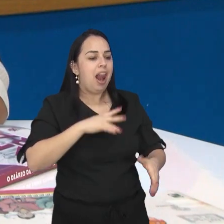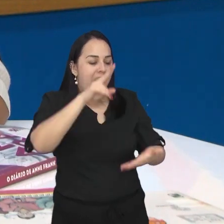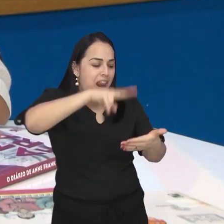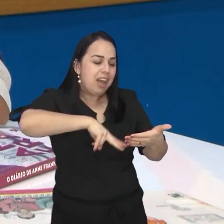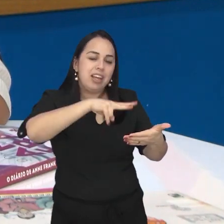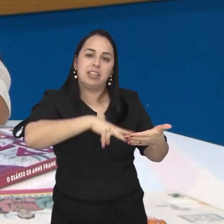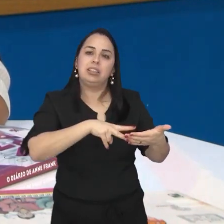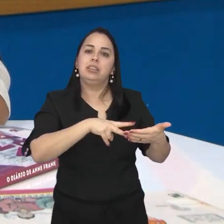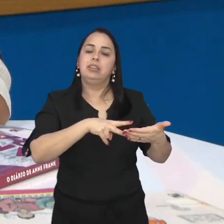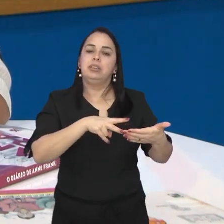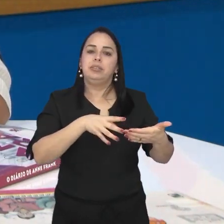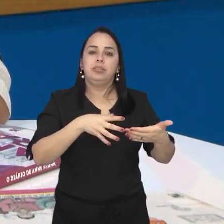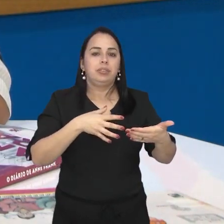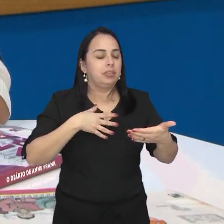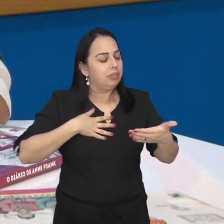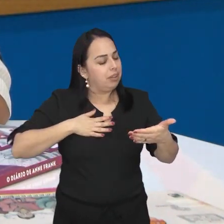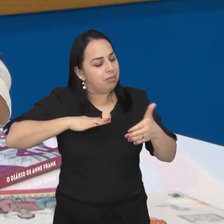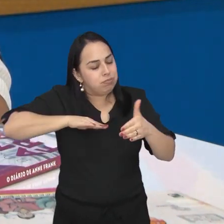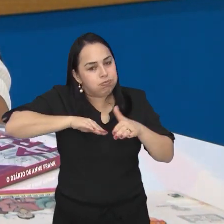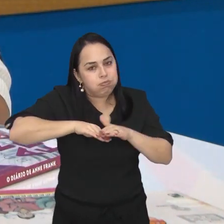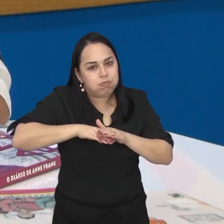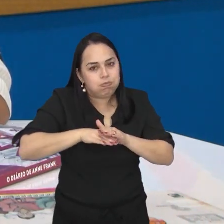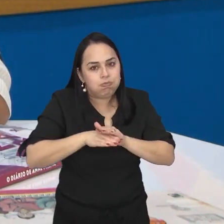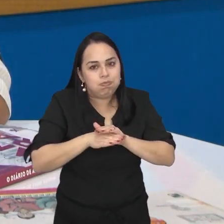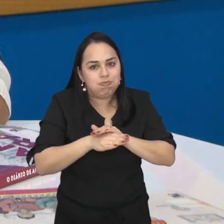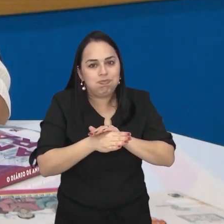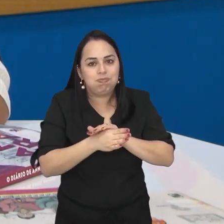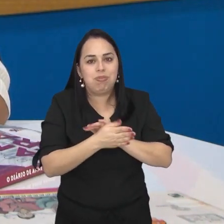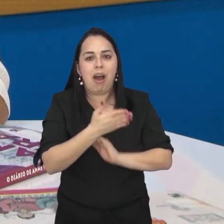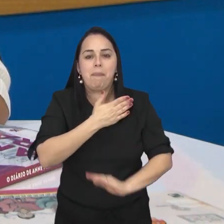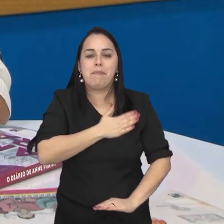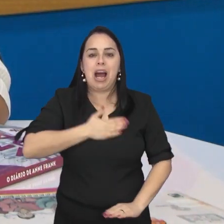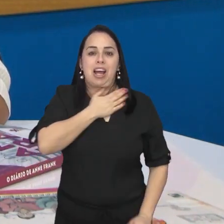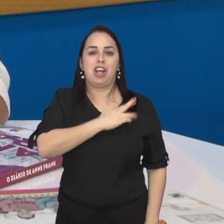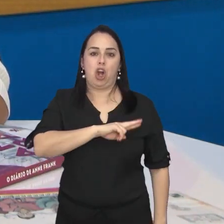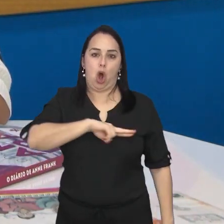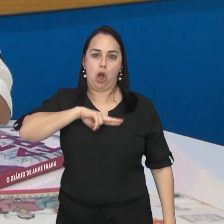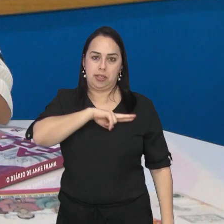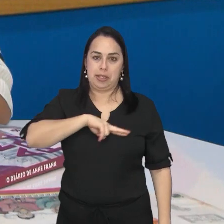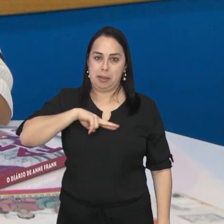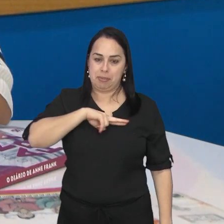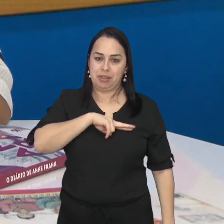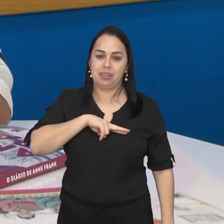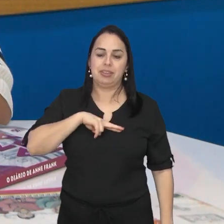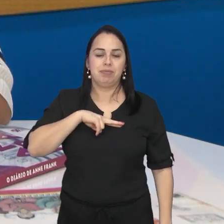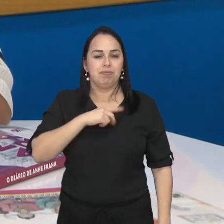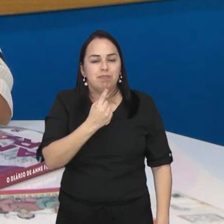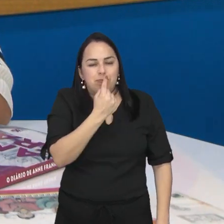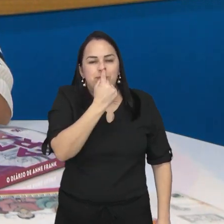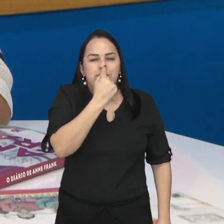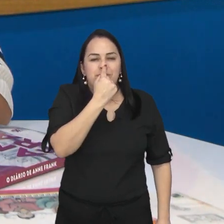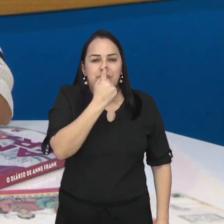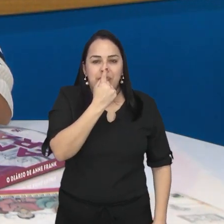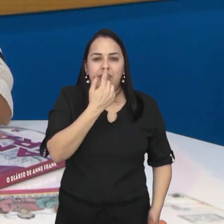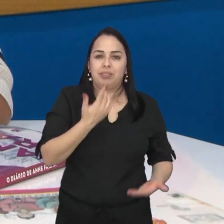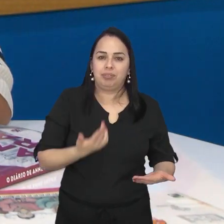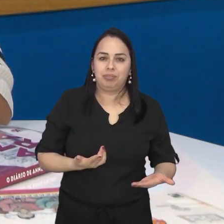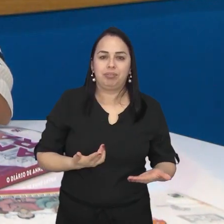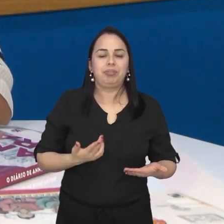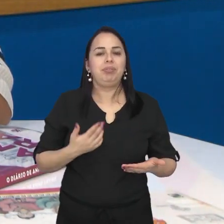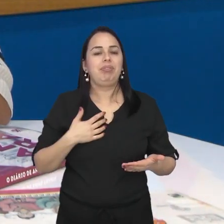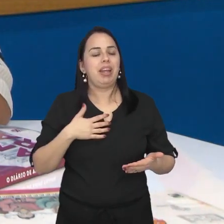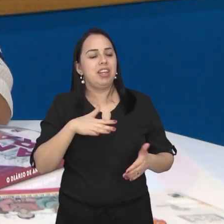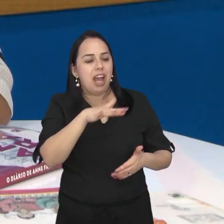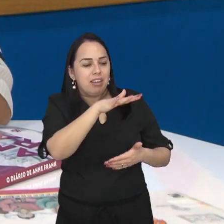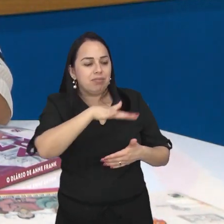ânsia um pouco de dentro de mim. Com isso, eu fui começando a gostar mais sobre o gênero de romance e com isso eu fui querendo